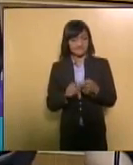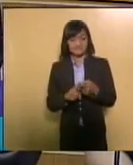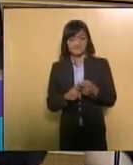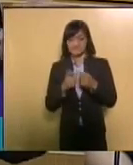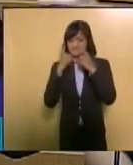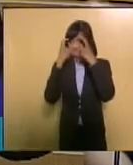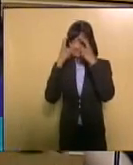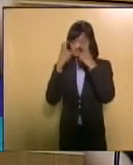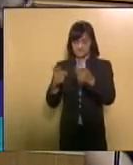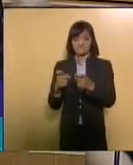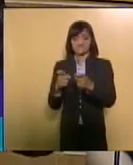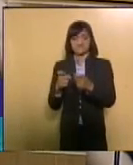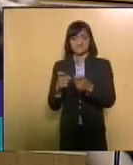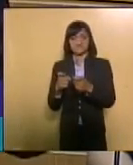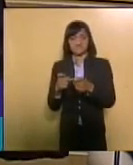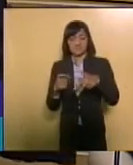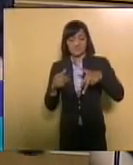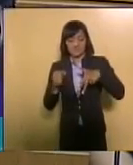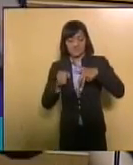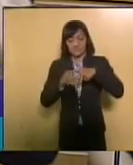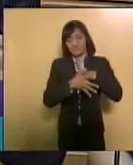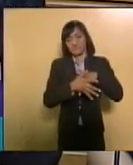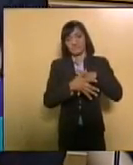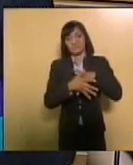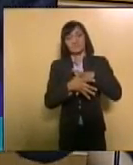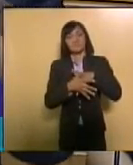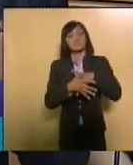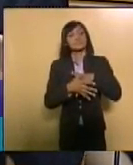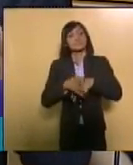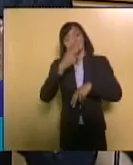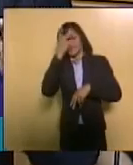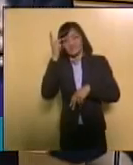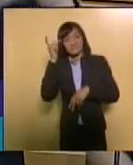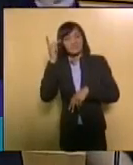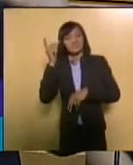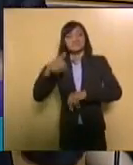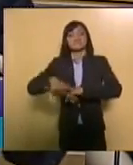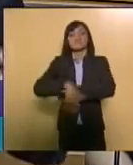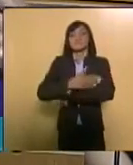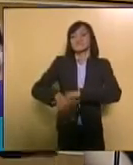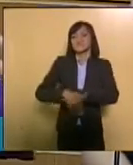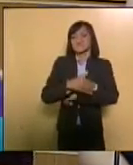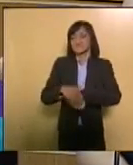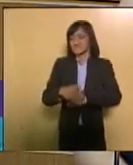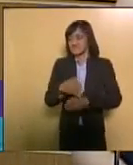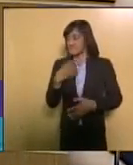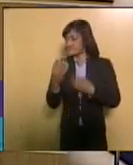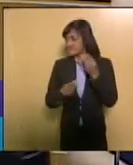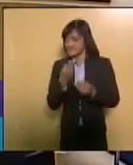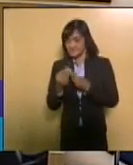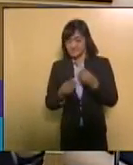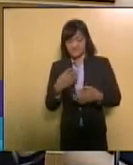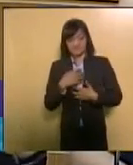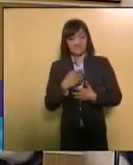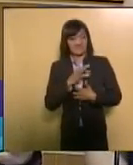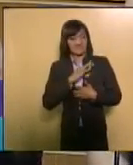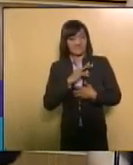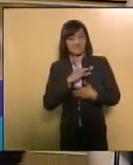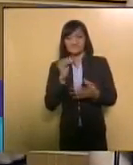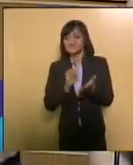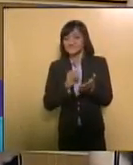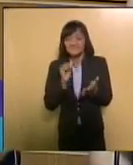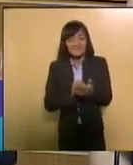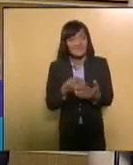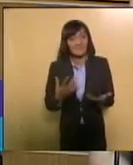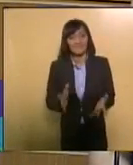Guerra do Vietnã as pessoas lá indo às ruas né então Pia e havia a sensação de que a polícia não dava resultado e não